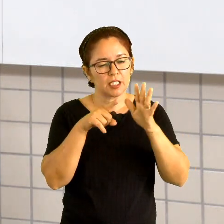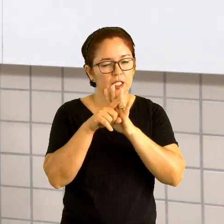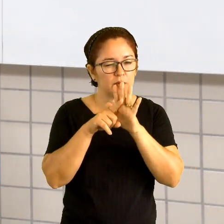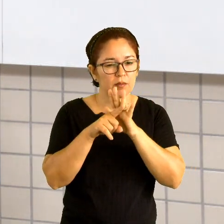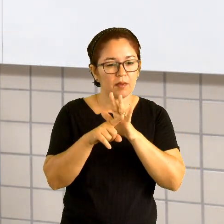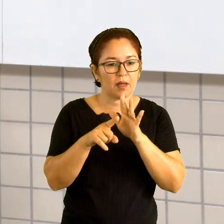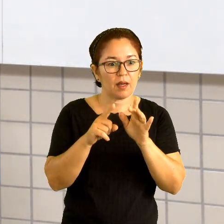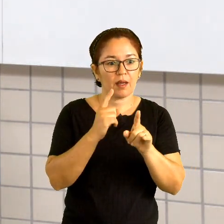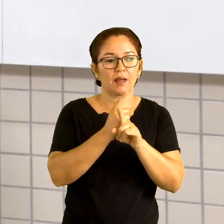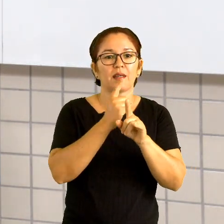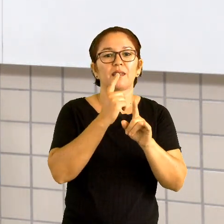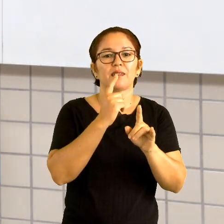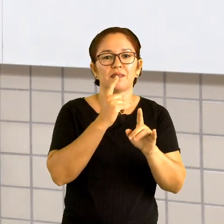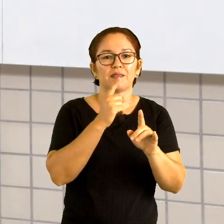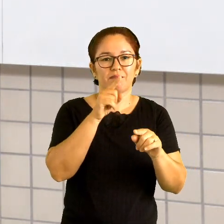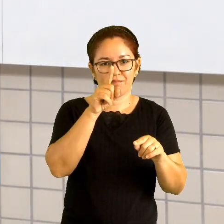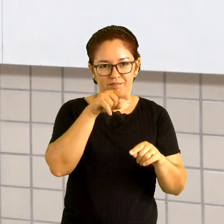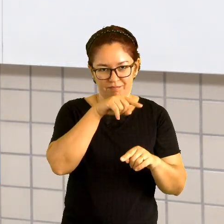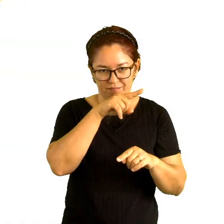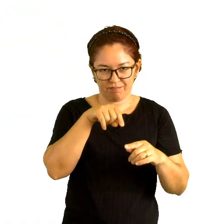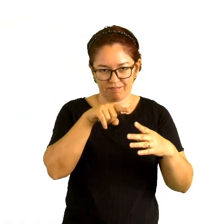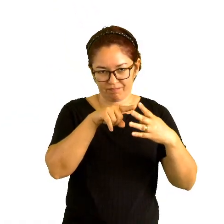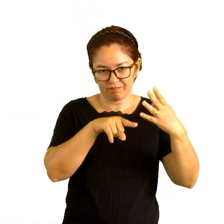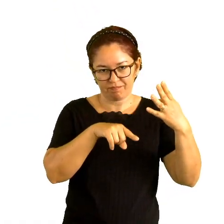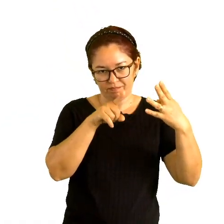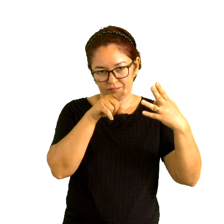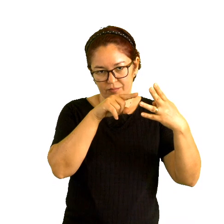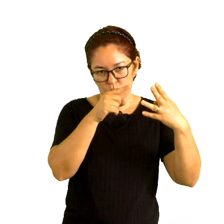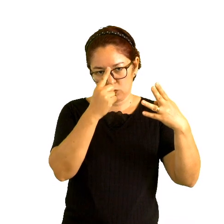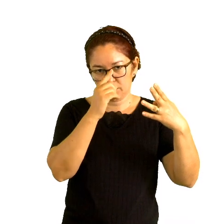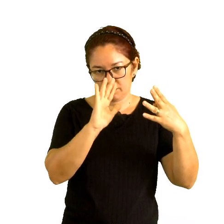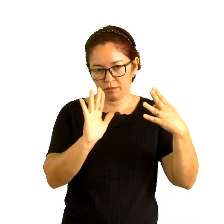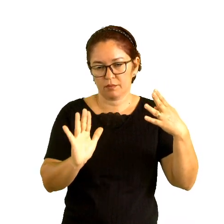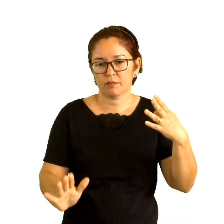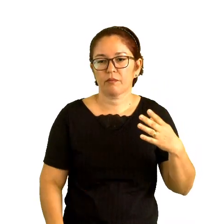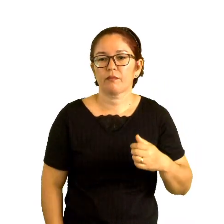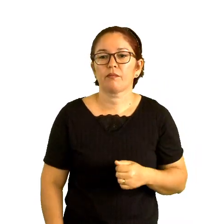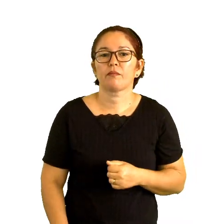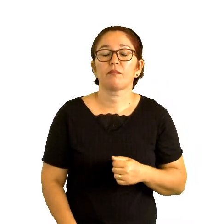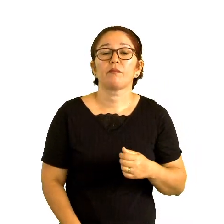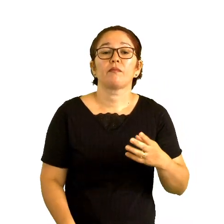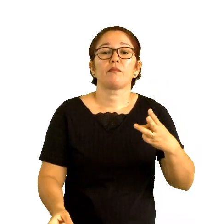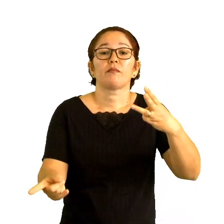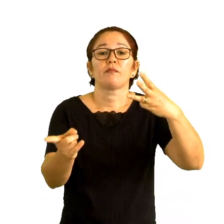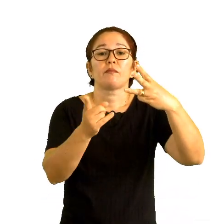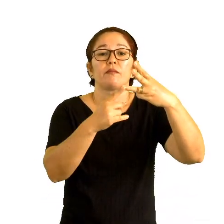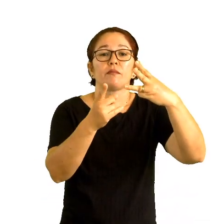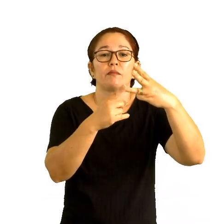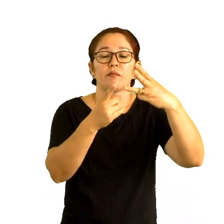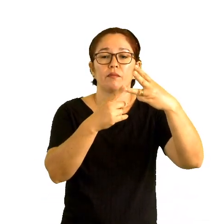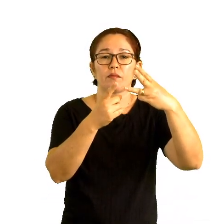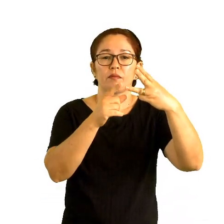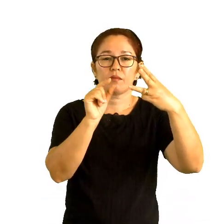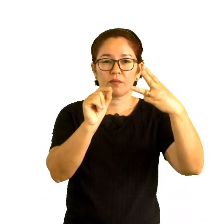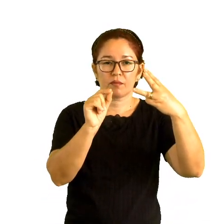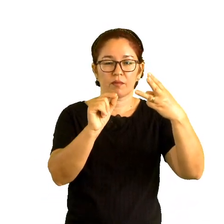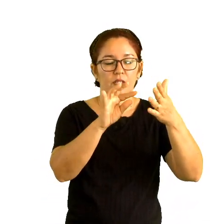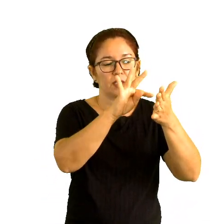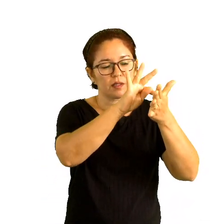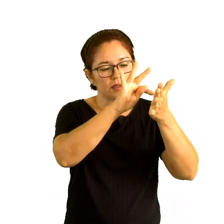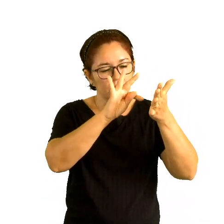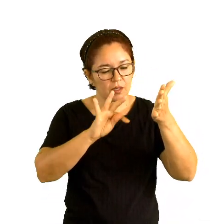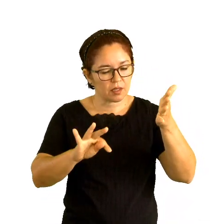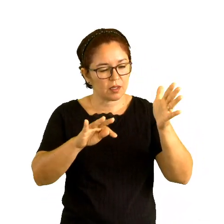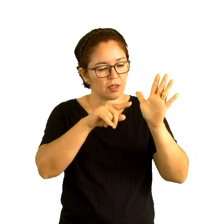2. Vamos para a questão 3. Ao conhecer o texto,